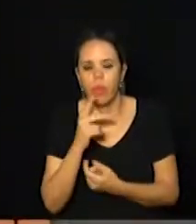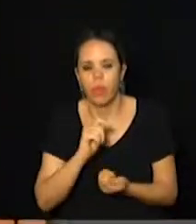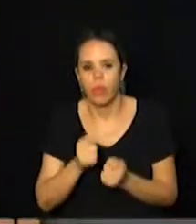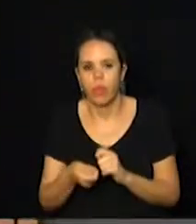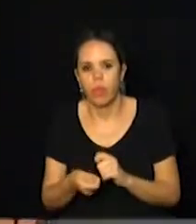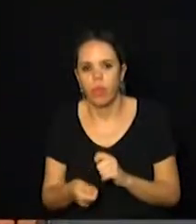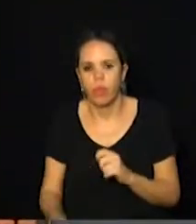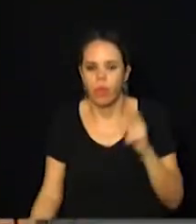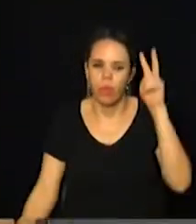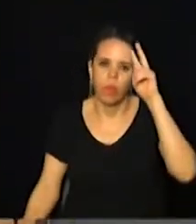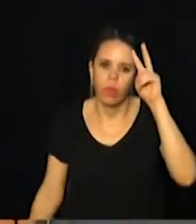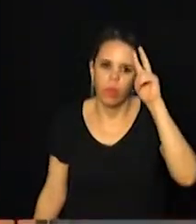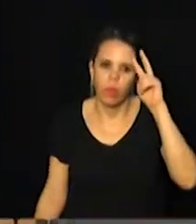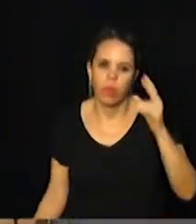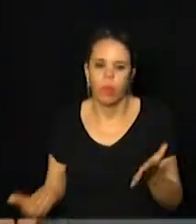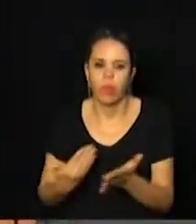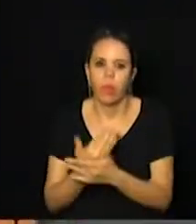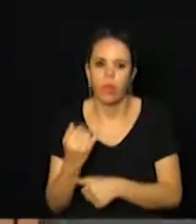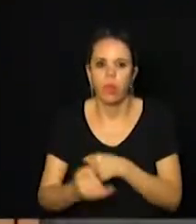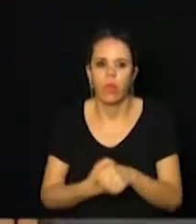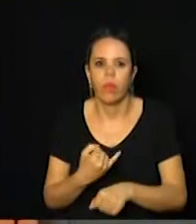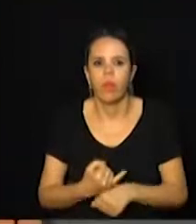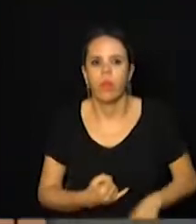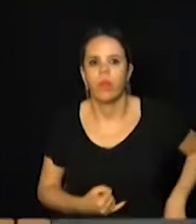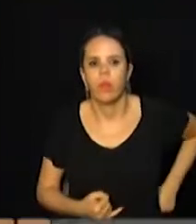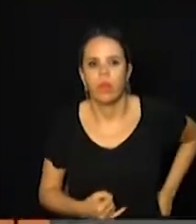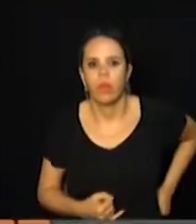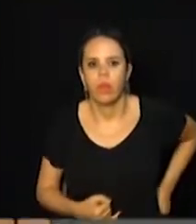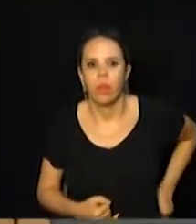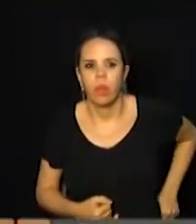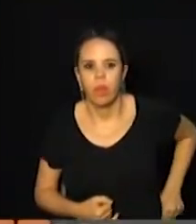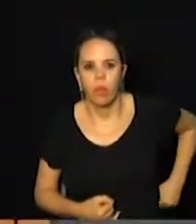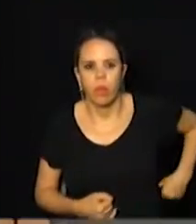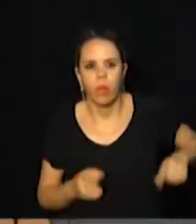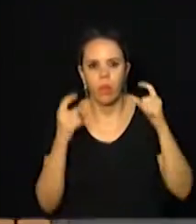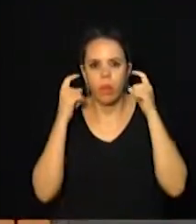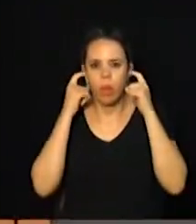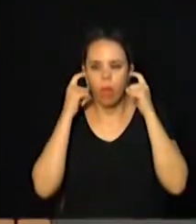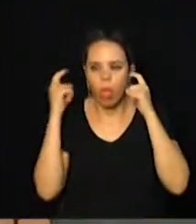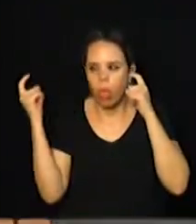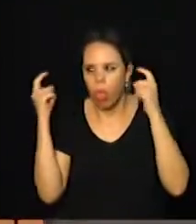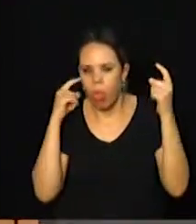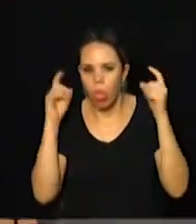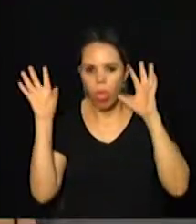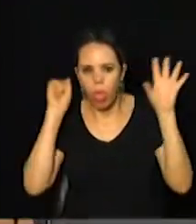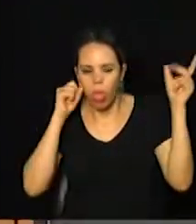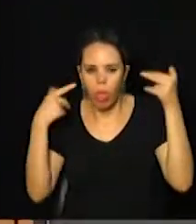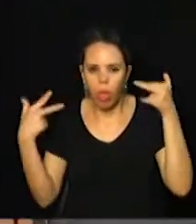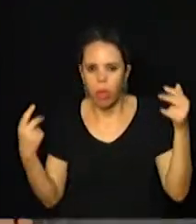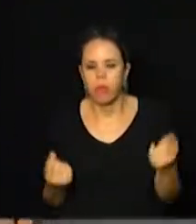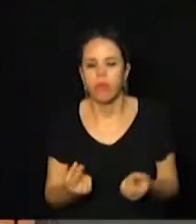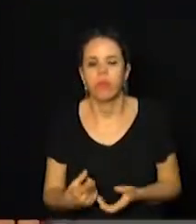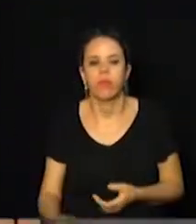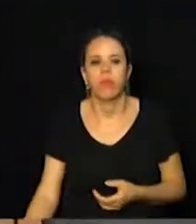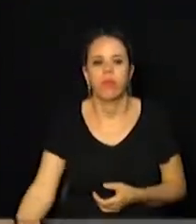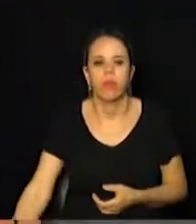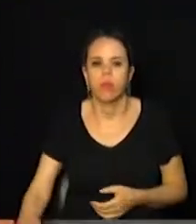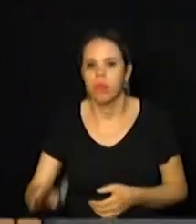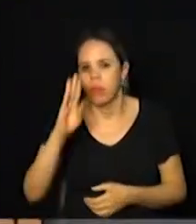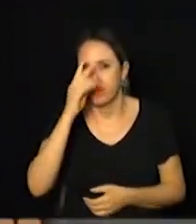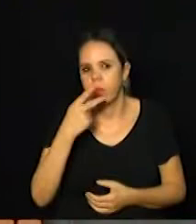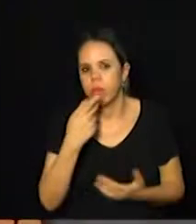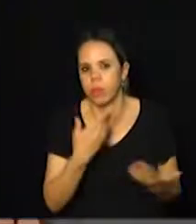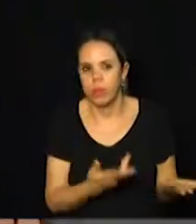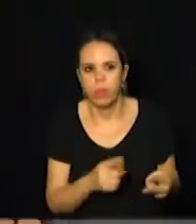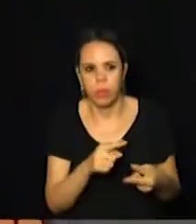foi adaptando essa história da aula online também a gente fica com orelha em cada coisa então eu queria destacar